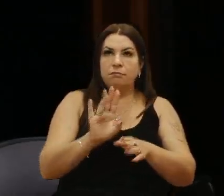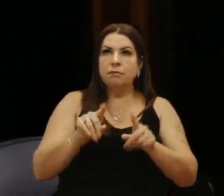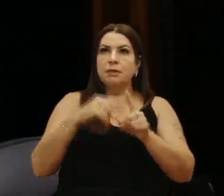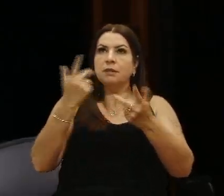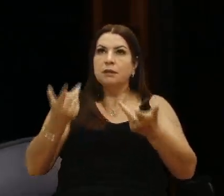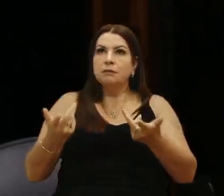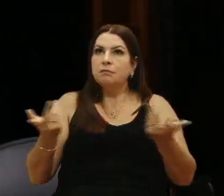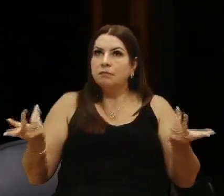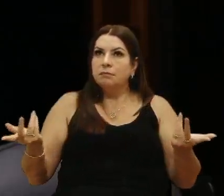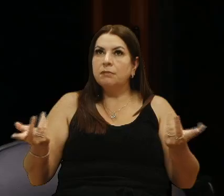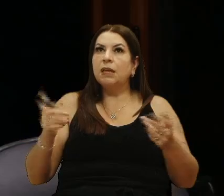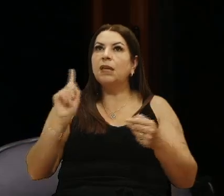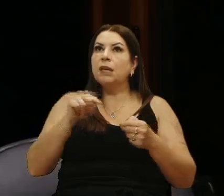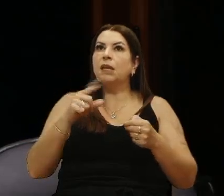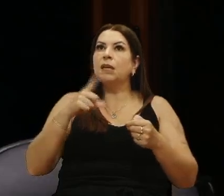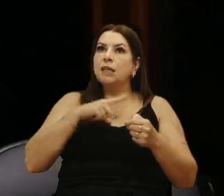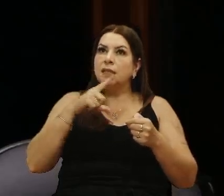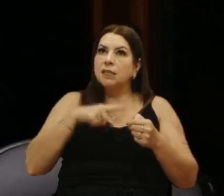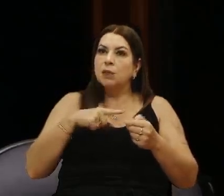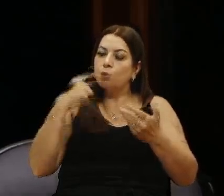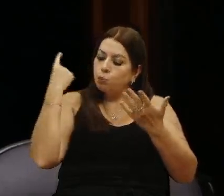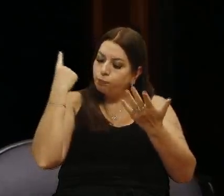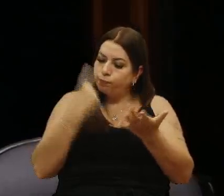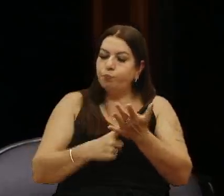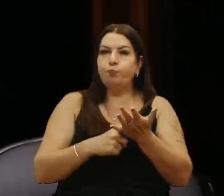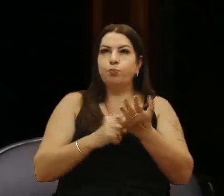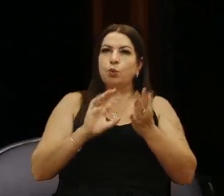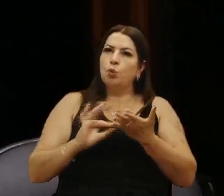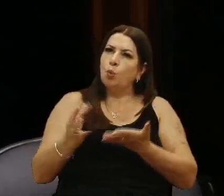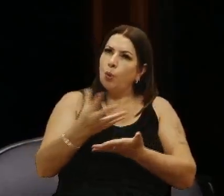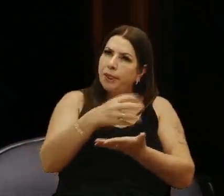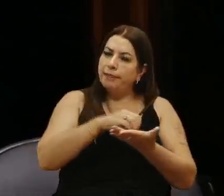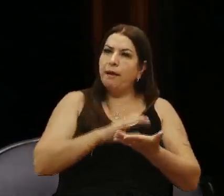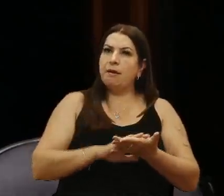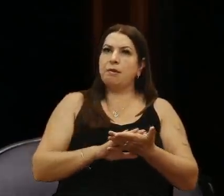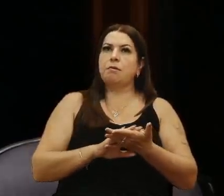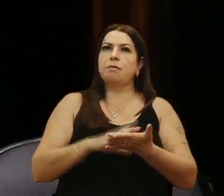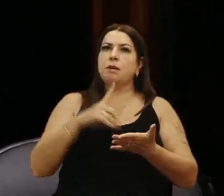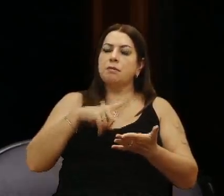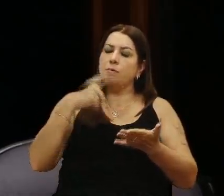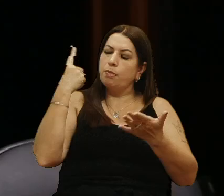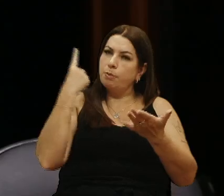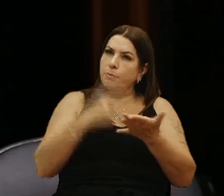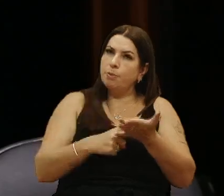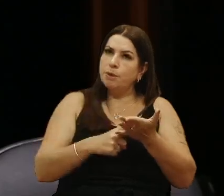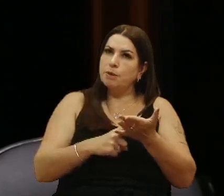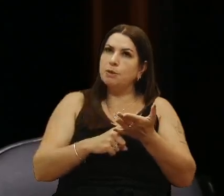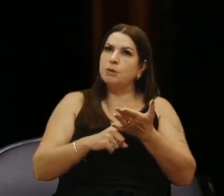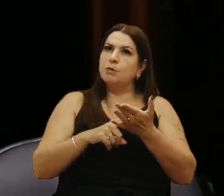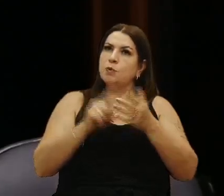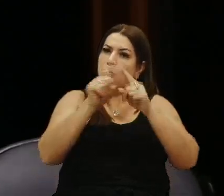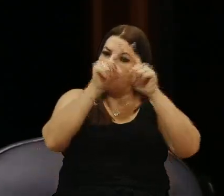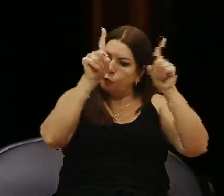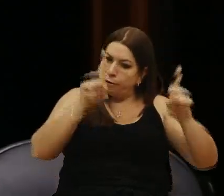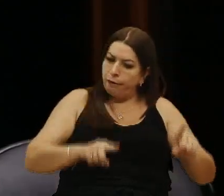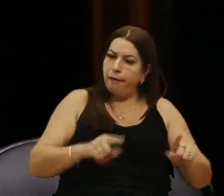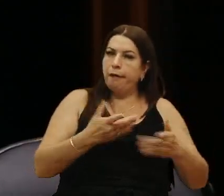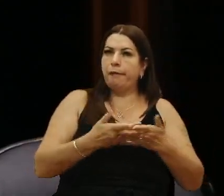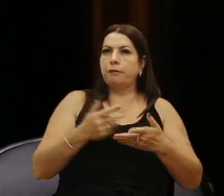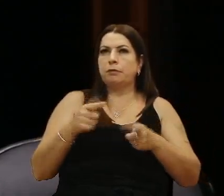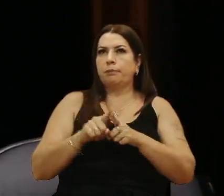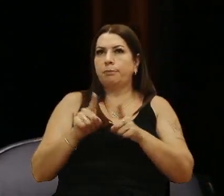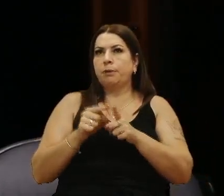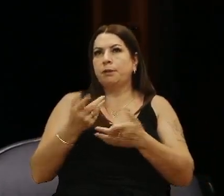sim... Quem tem compromisso com a Codeca, quem tem um compromisso com os trabalhadores, quem